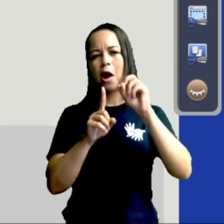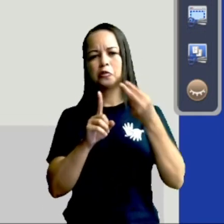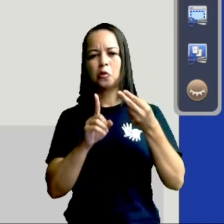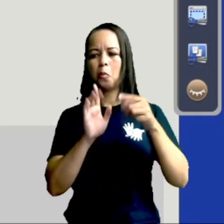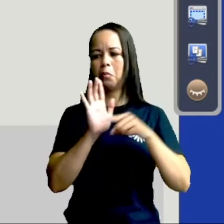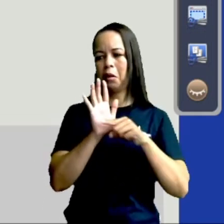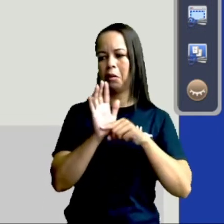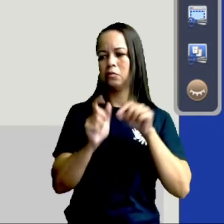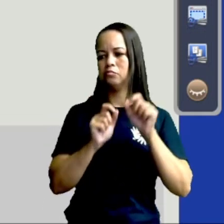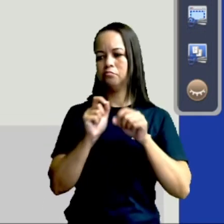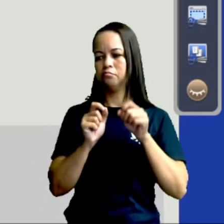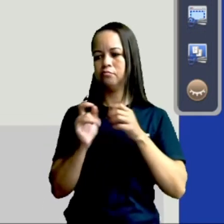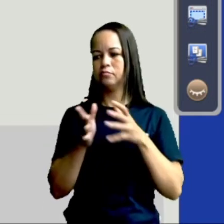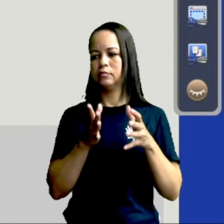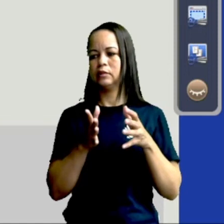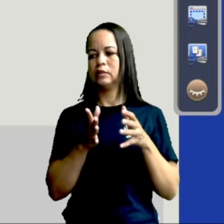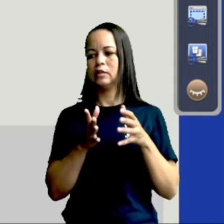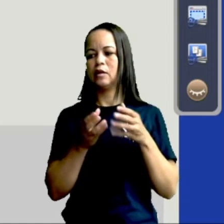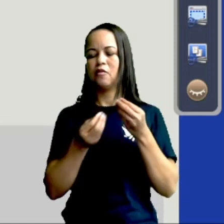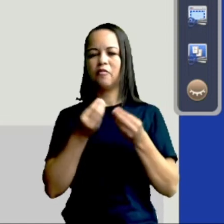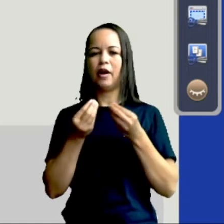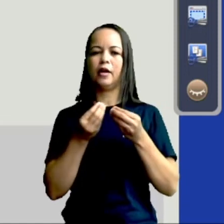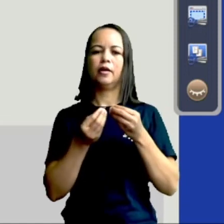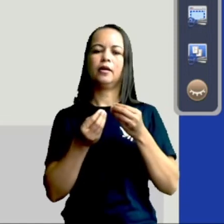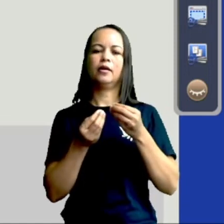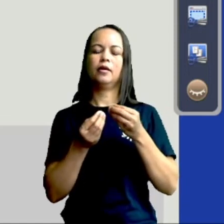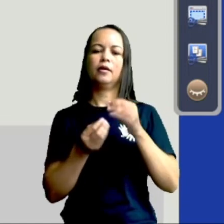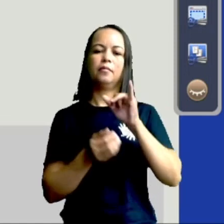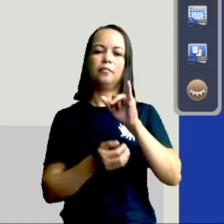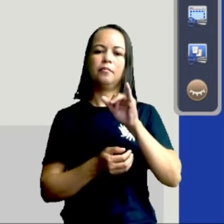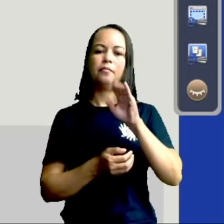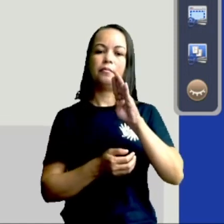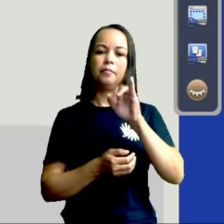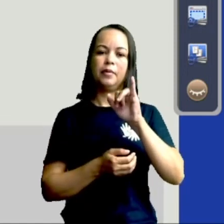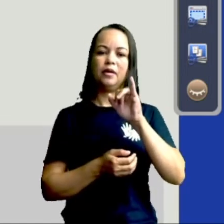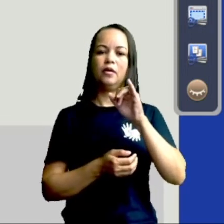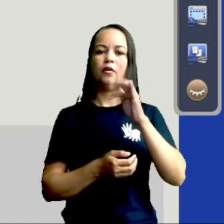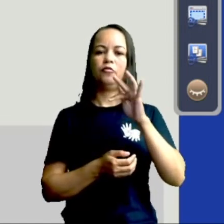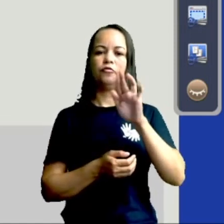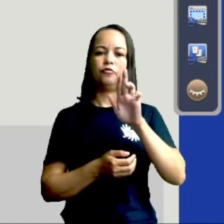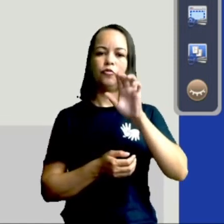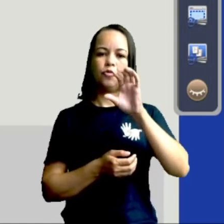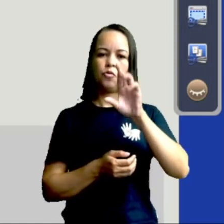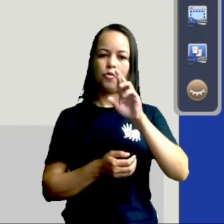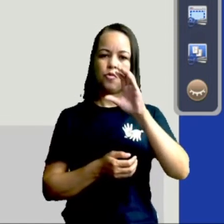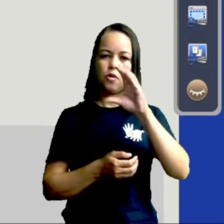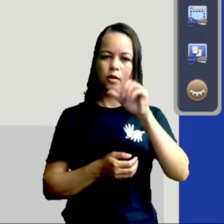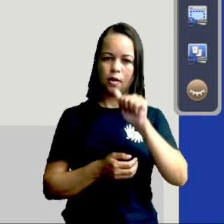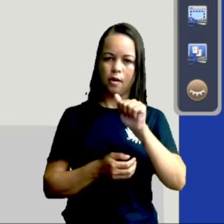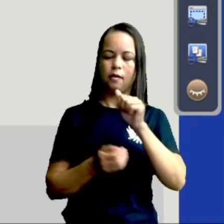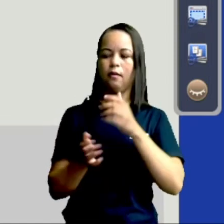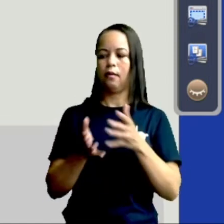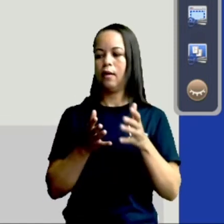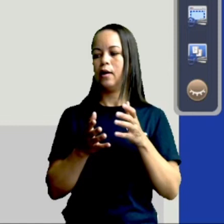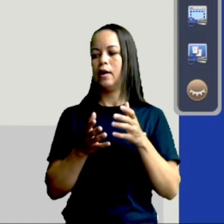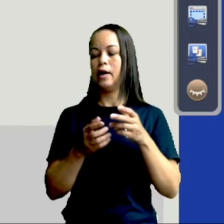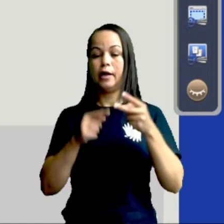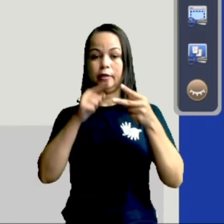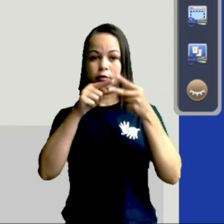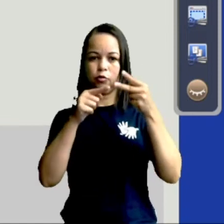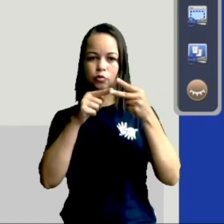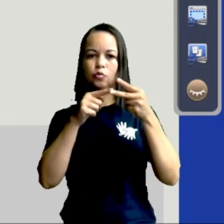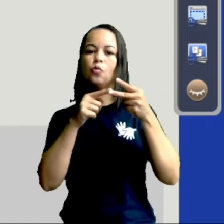Então, esse mais ou menos vai bifurcar em um certo instante dos cálculos em duas